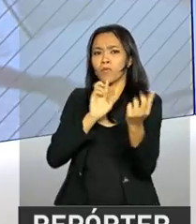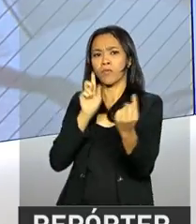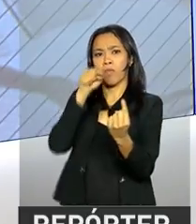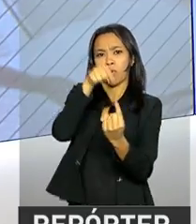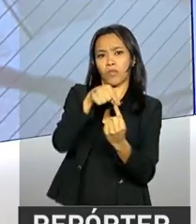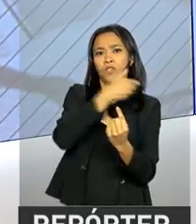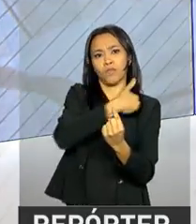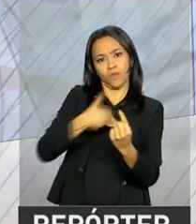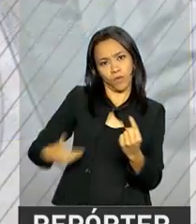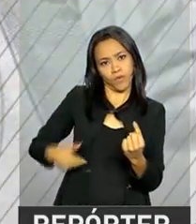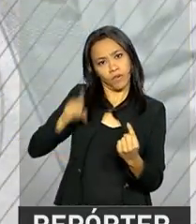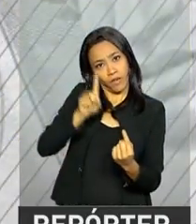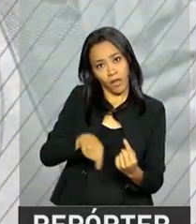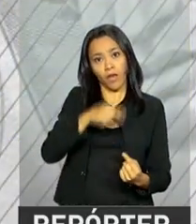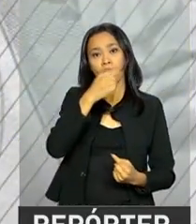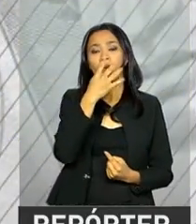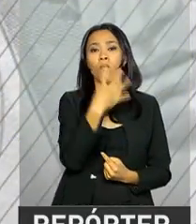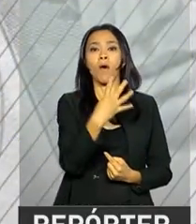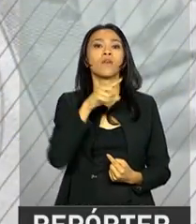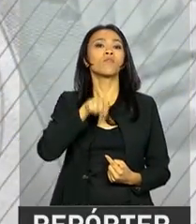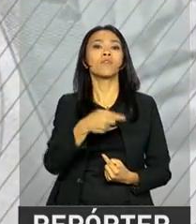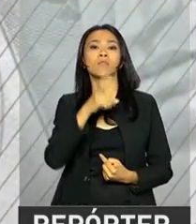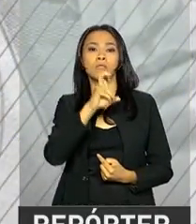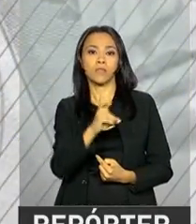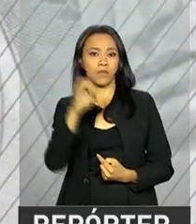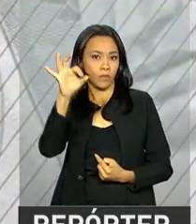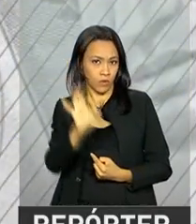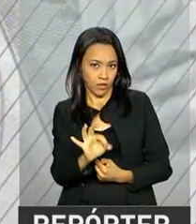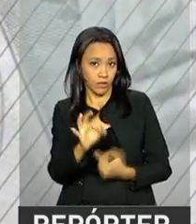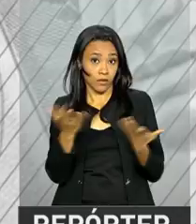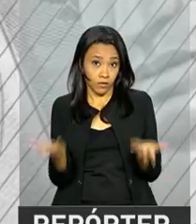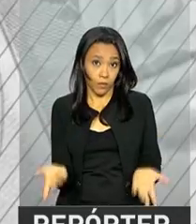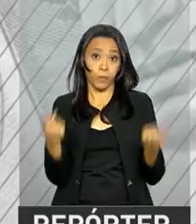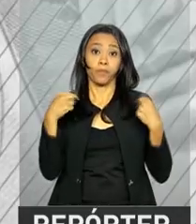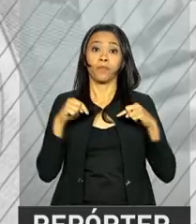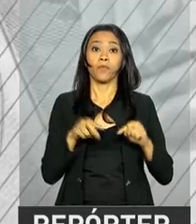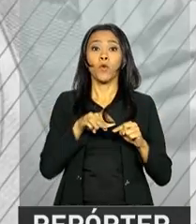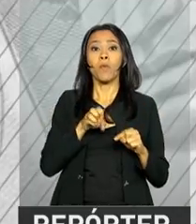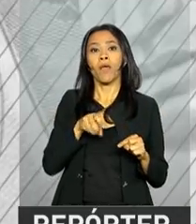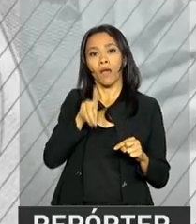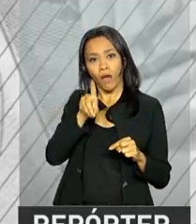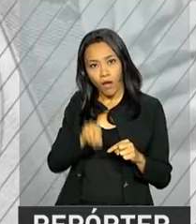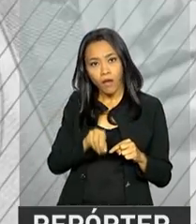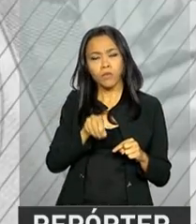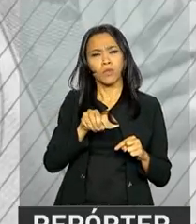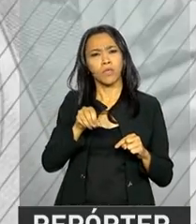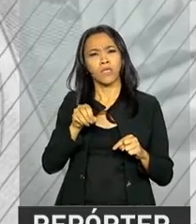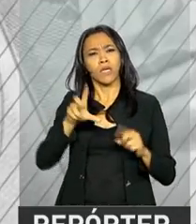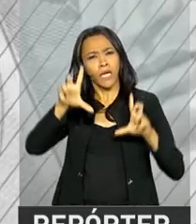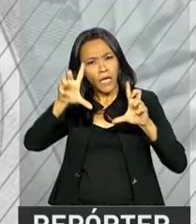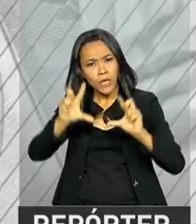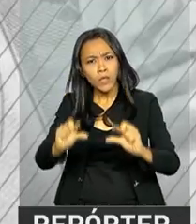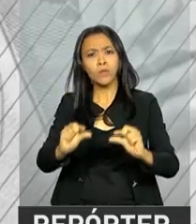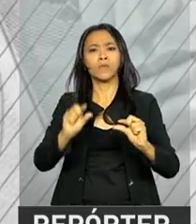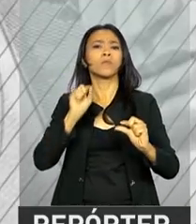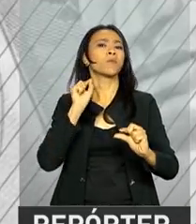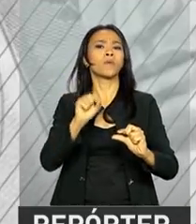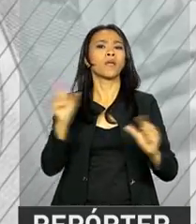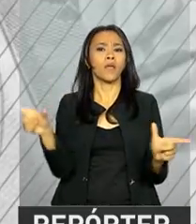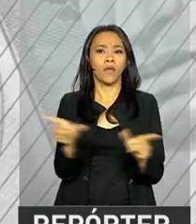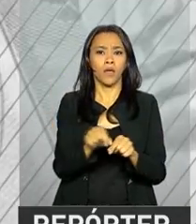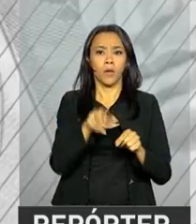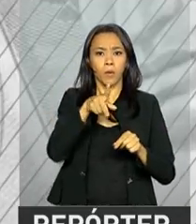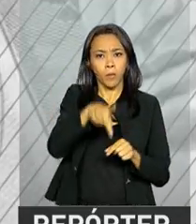Meta que é de 45% o mercado reduziu ligeiramente também a previsão do produto interno